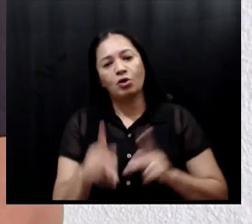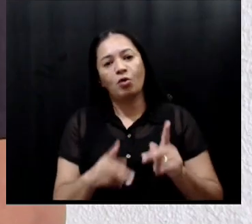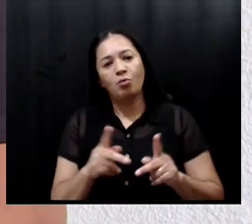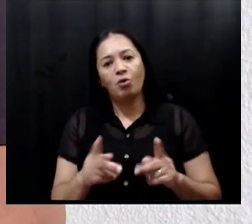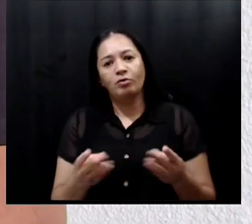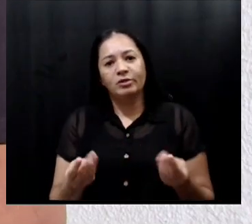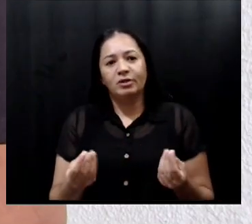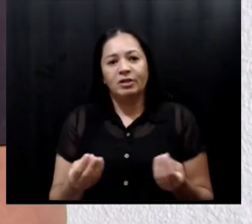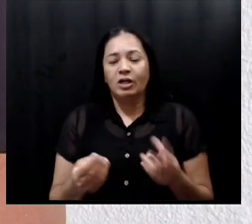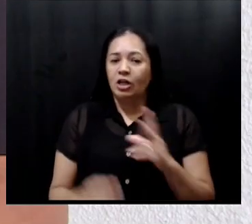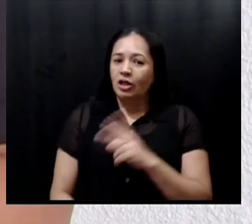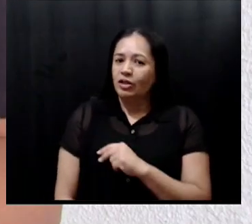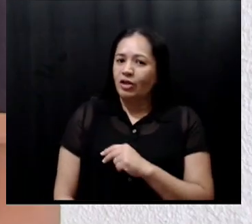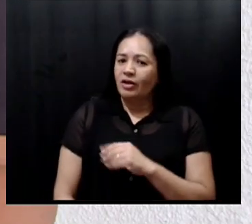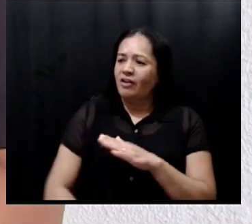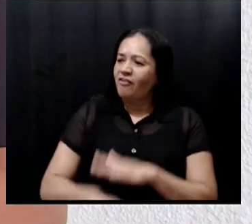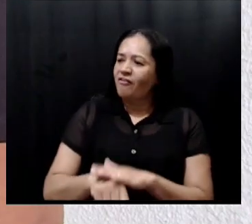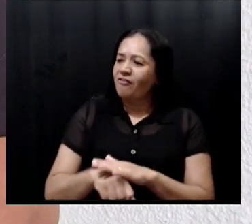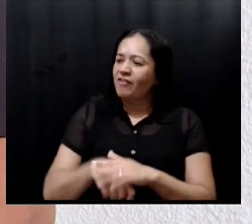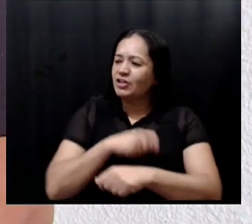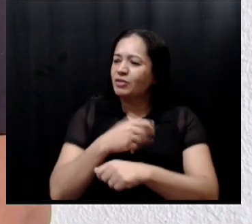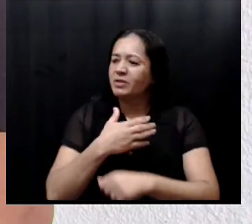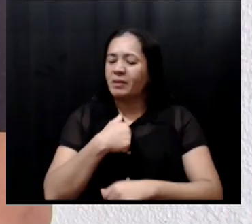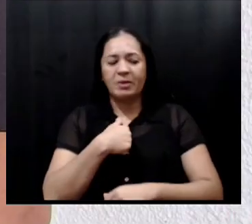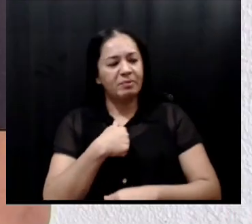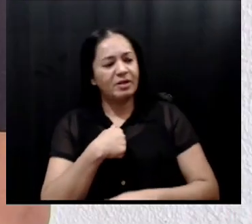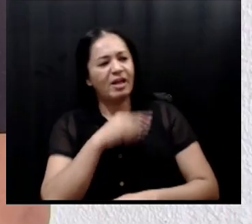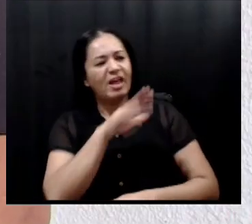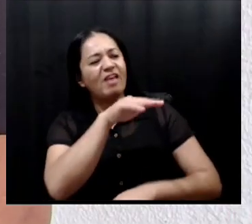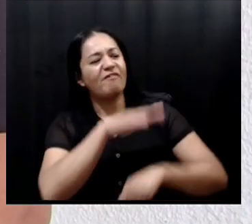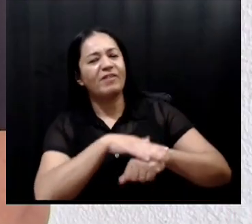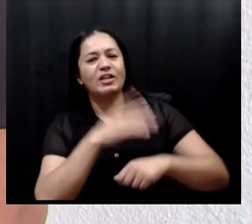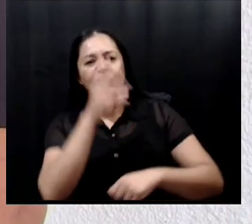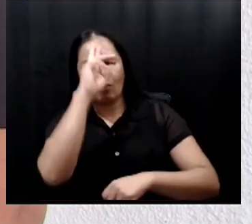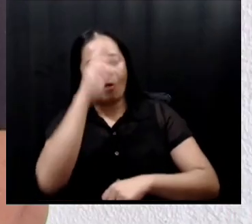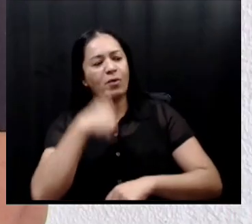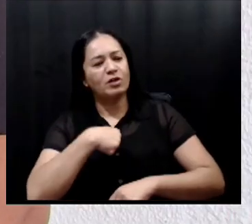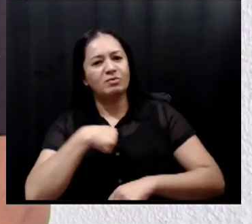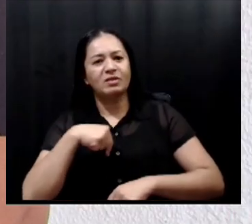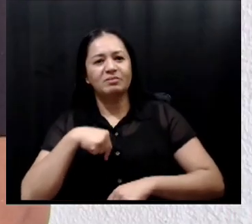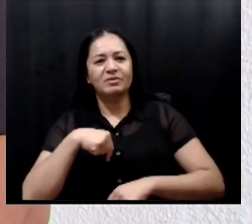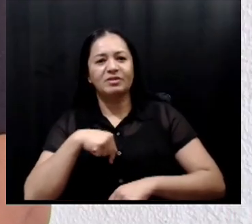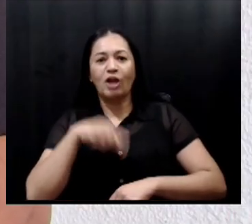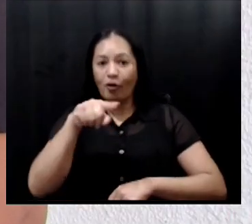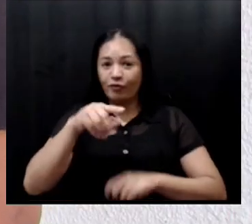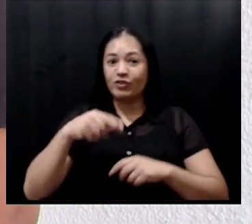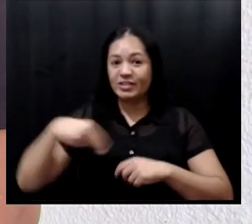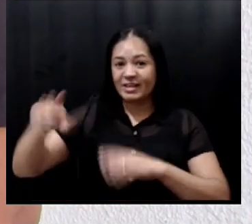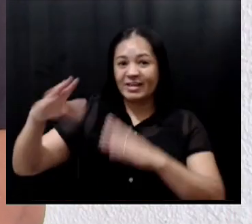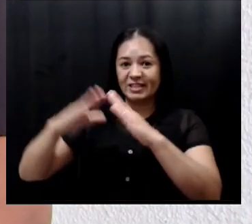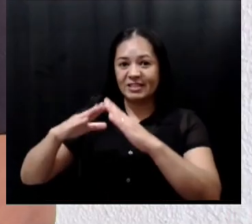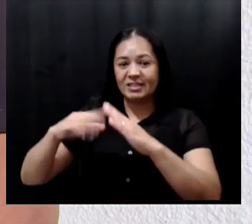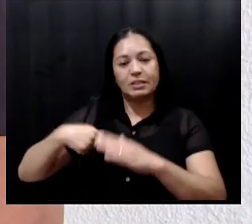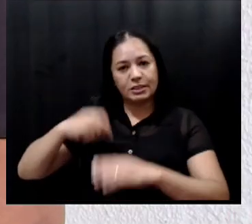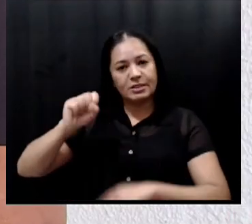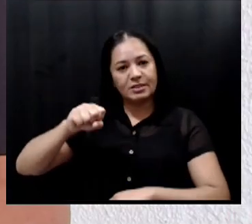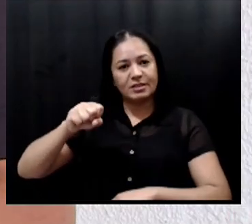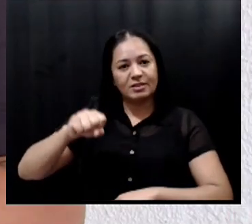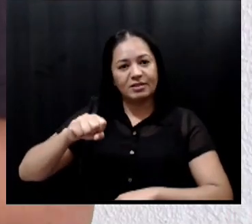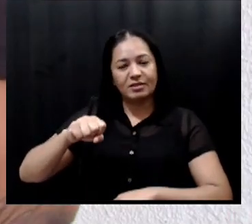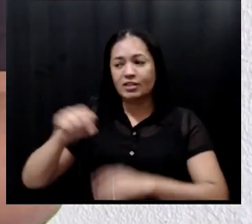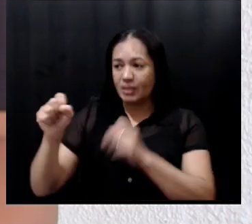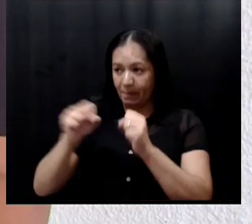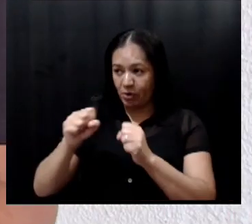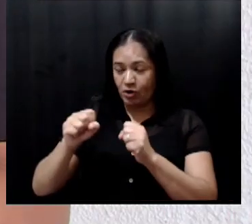faz uma comida para mim aqui, faz um almoço para mim aqui. Ah, você ir na casa das pessoas Isso. cozinhar. Você pode fazer uma